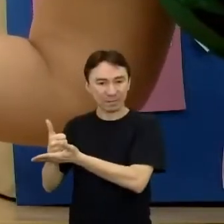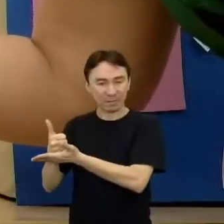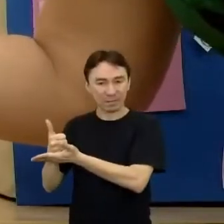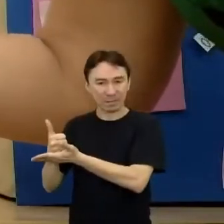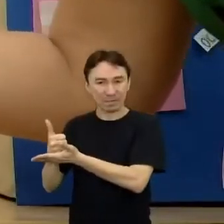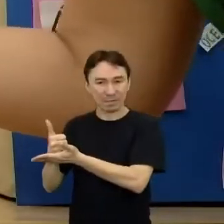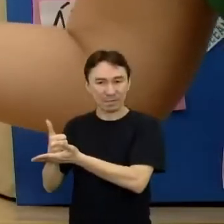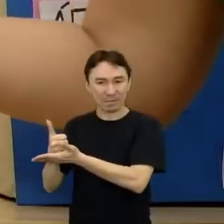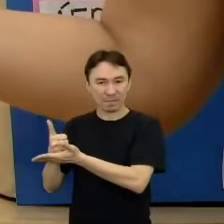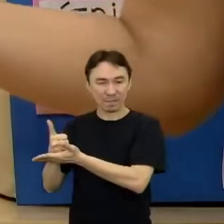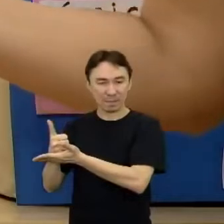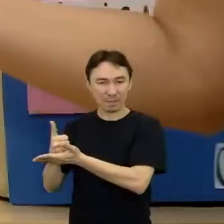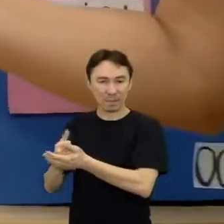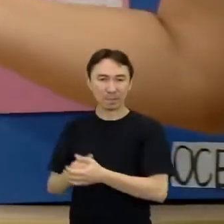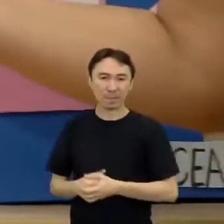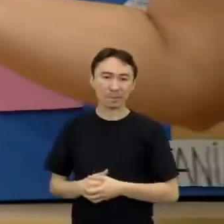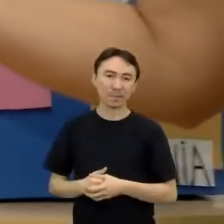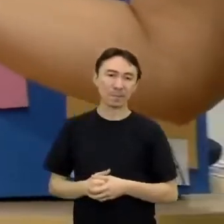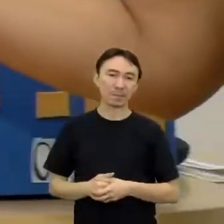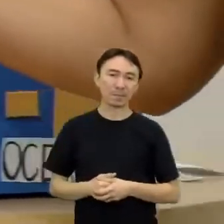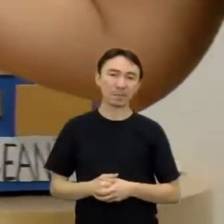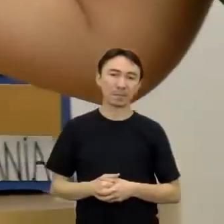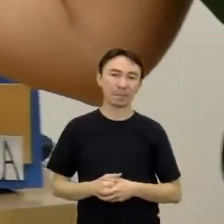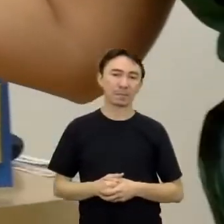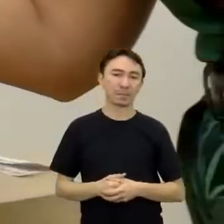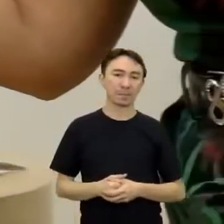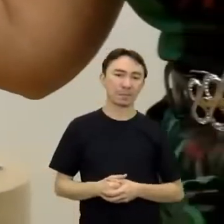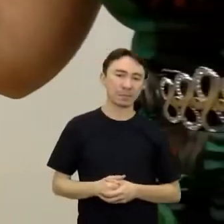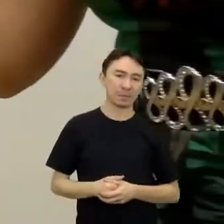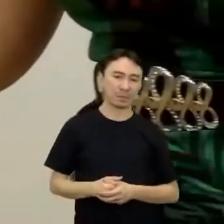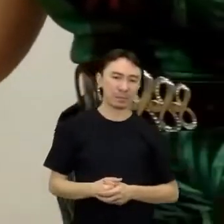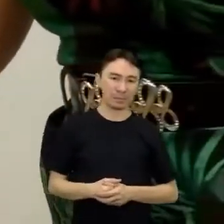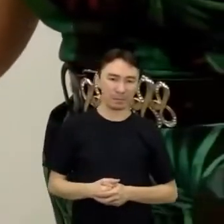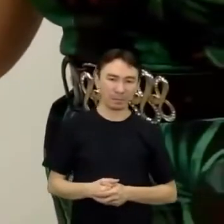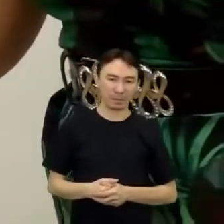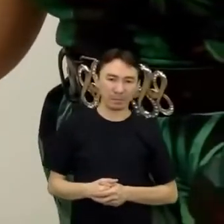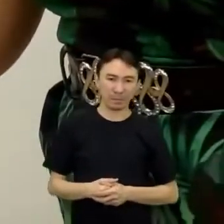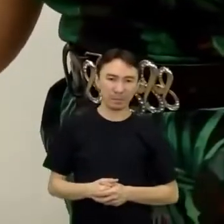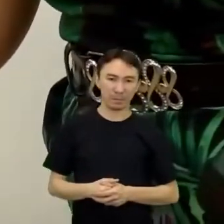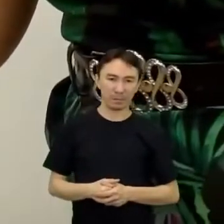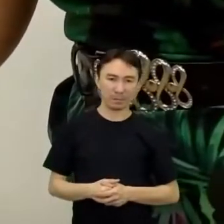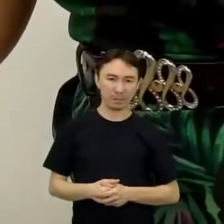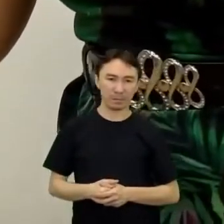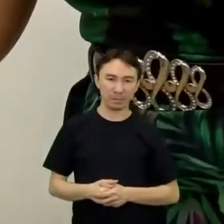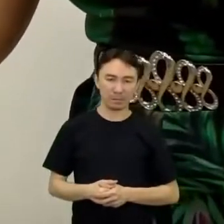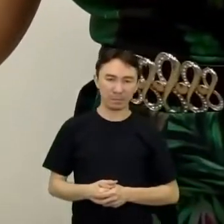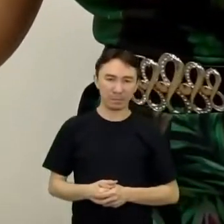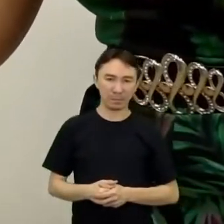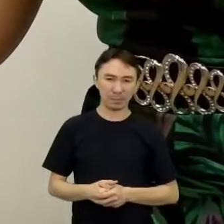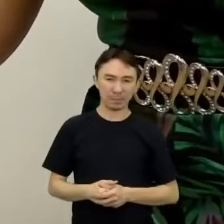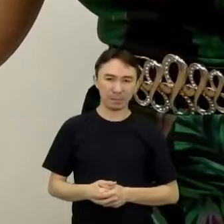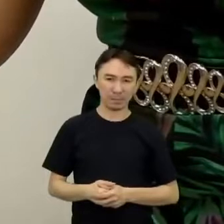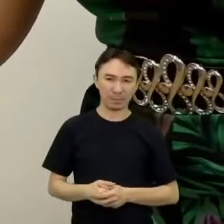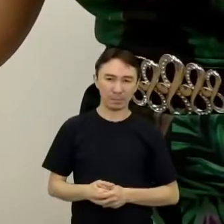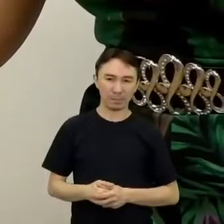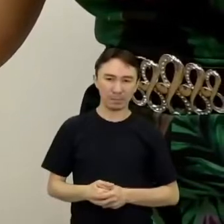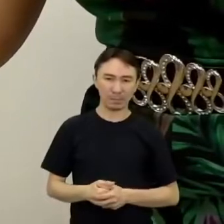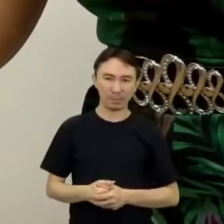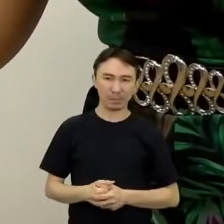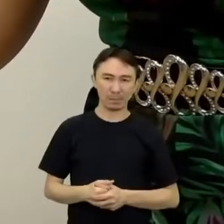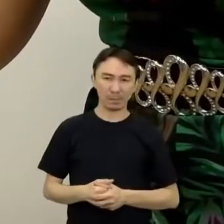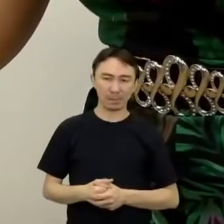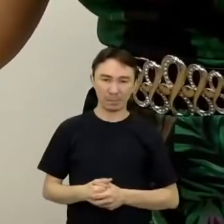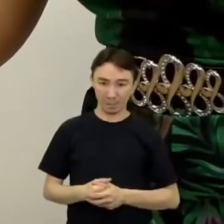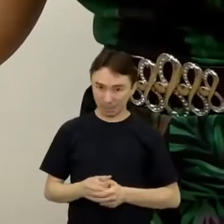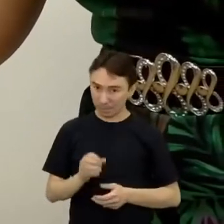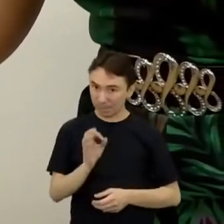da América para a Europa, nos navios,